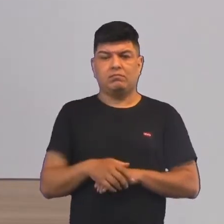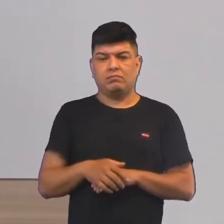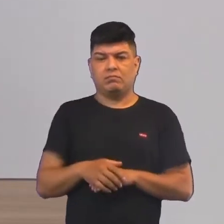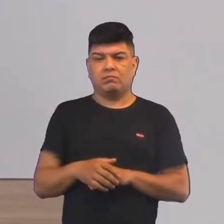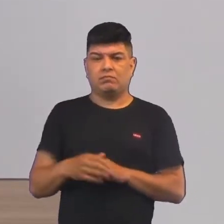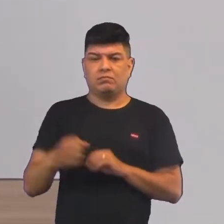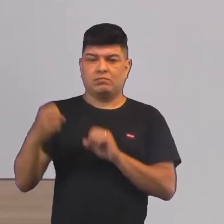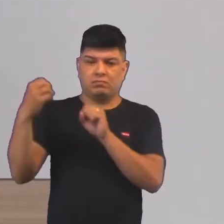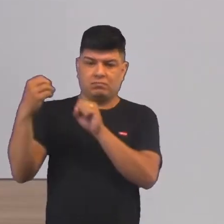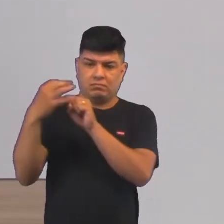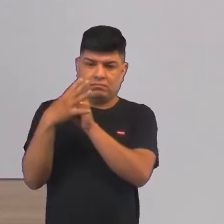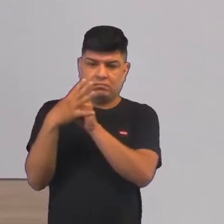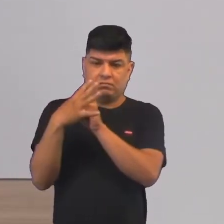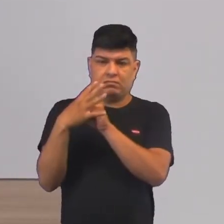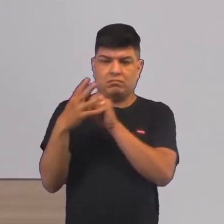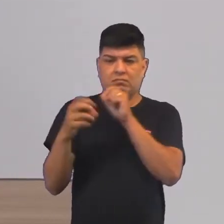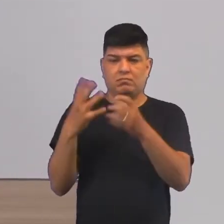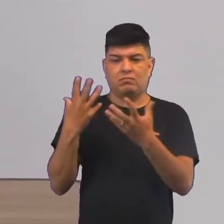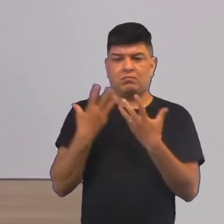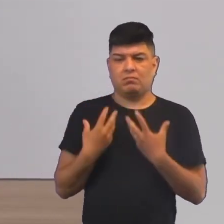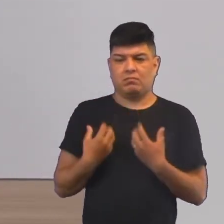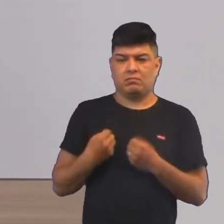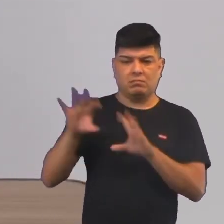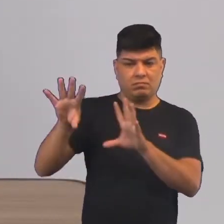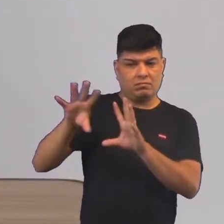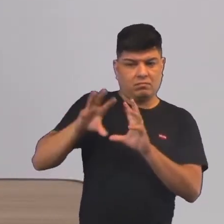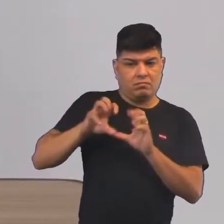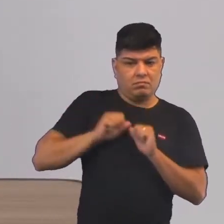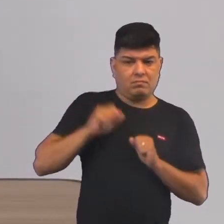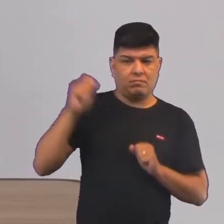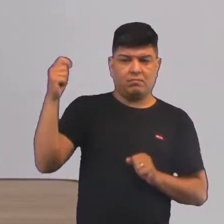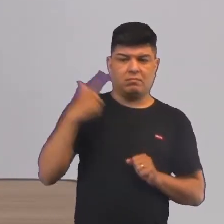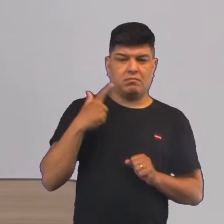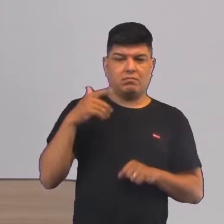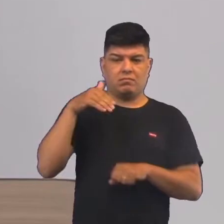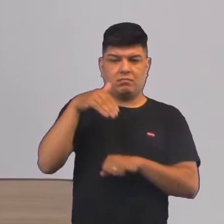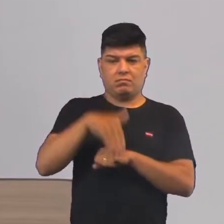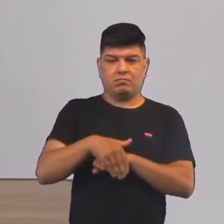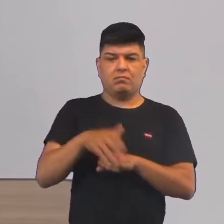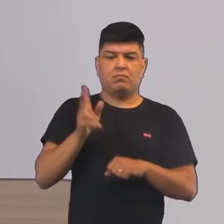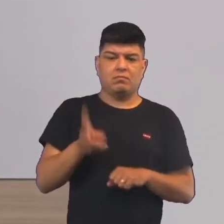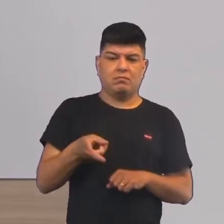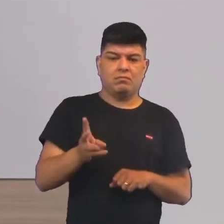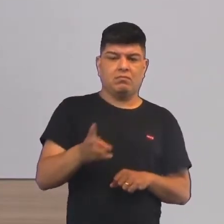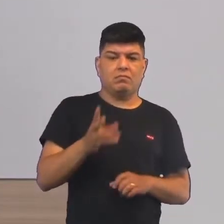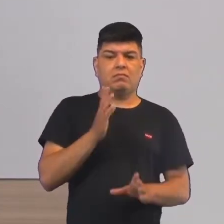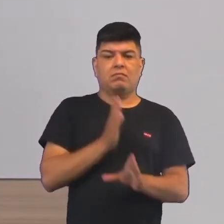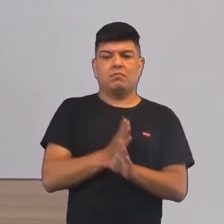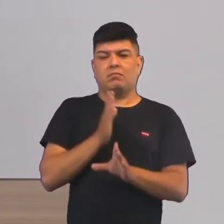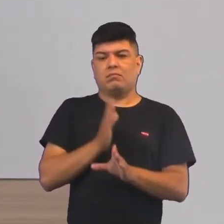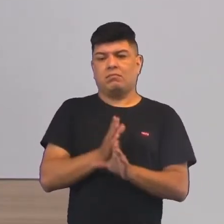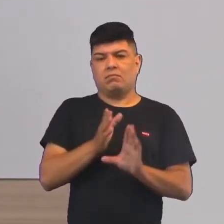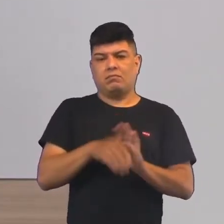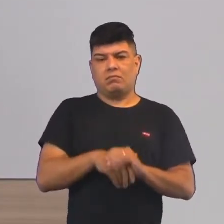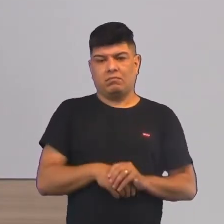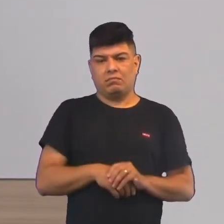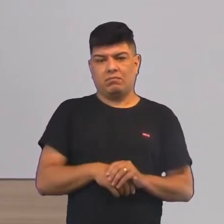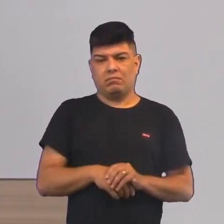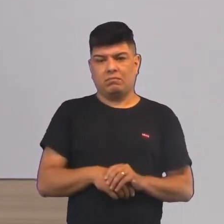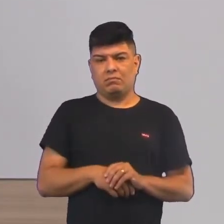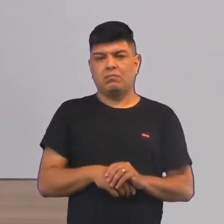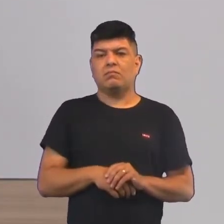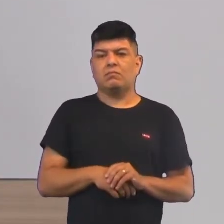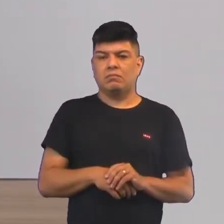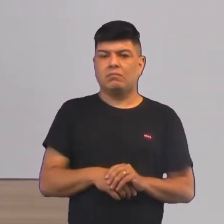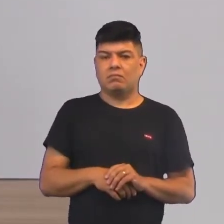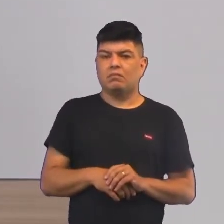luz que ela reflete é a luz que ela recebe do sol. Então, à noite, o sol continua lá. Só que devido à porção